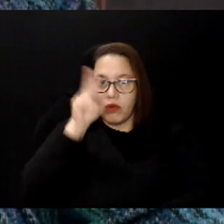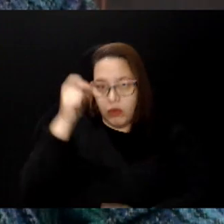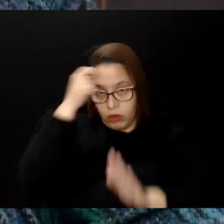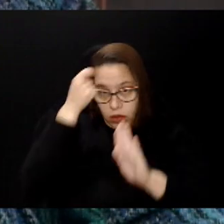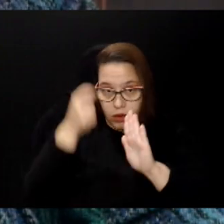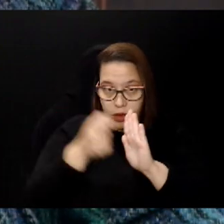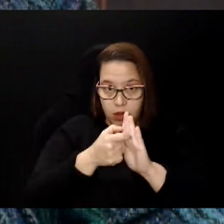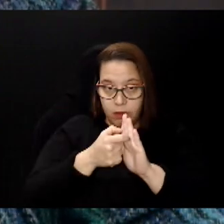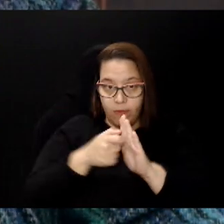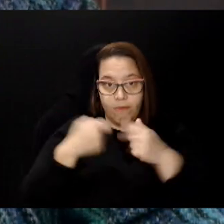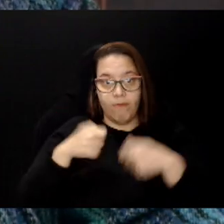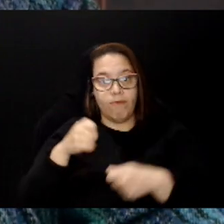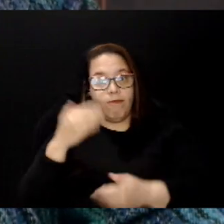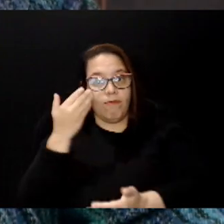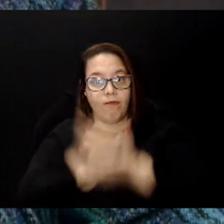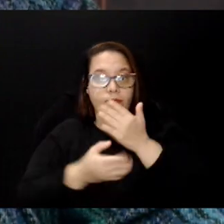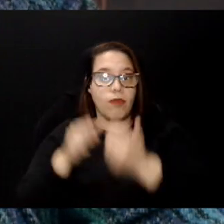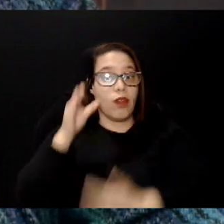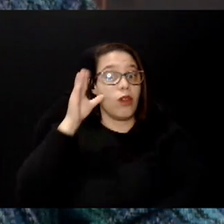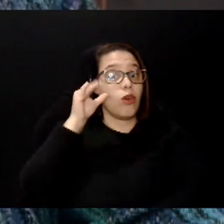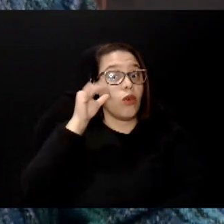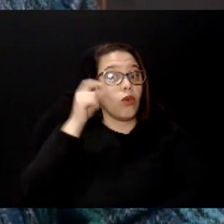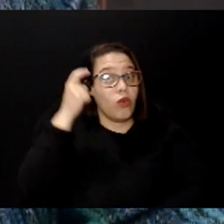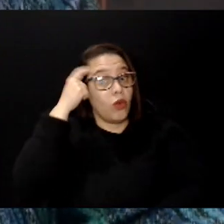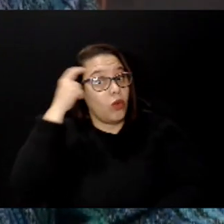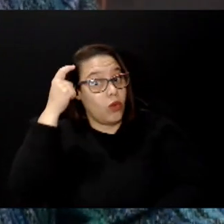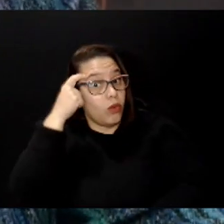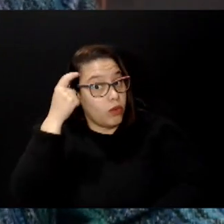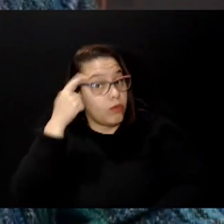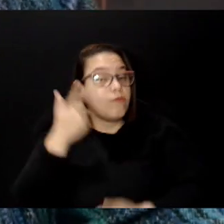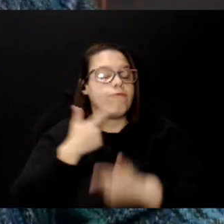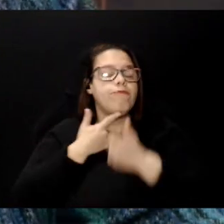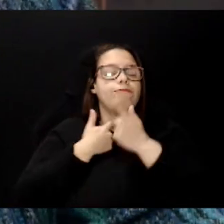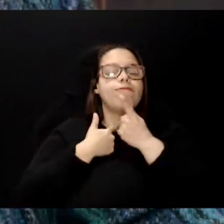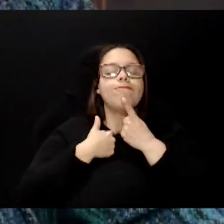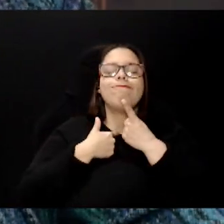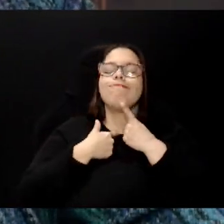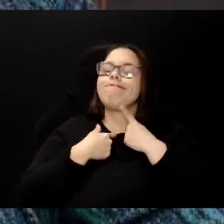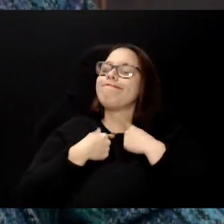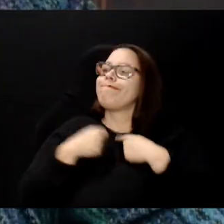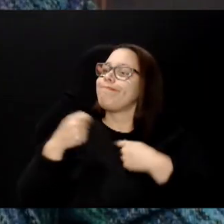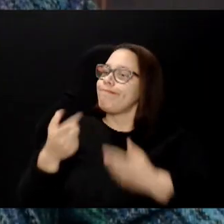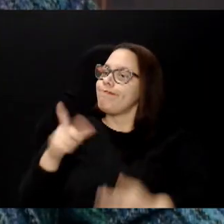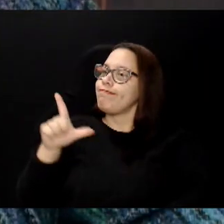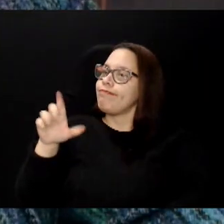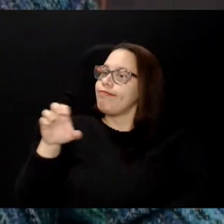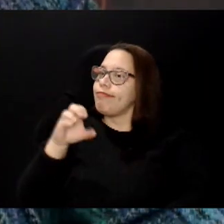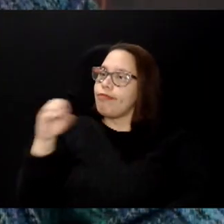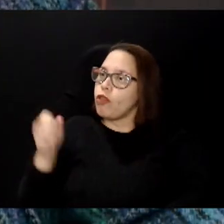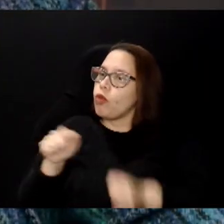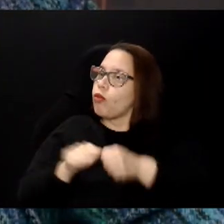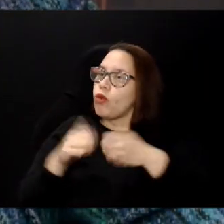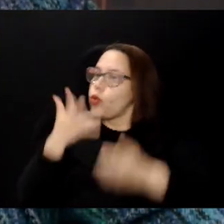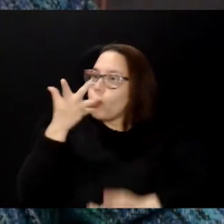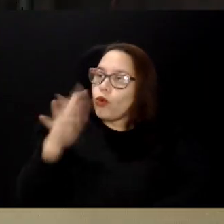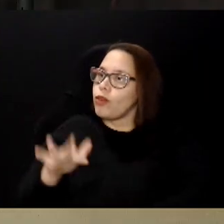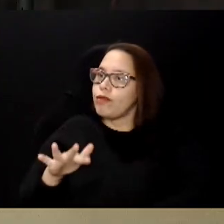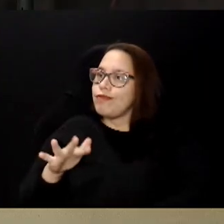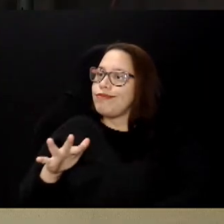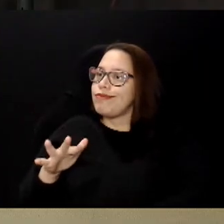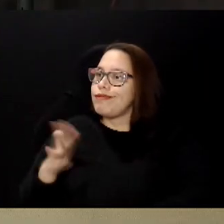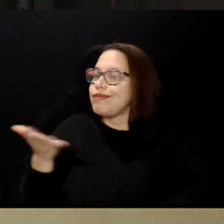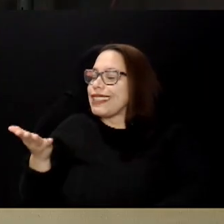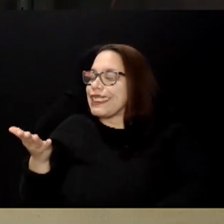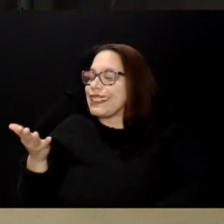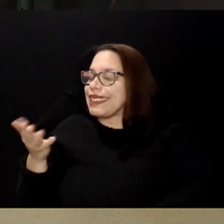a curiosidade e a vontade de pensar? Olha aí, Léo, como é que a gente faz com as crianças, né? Crianças, será